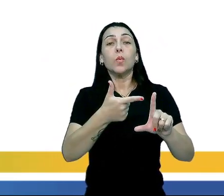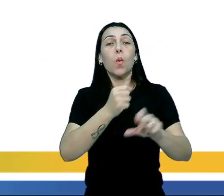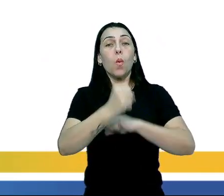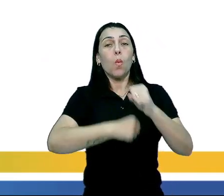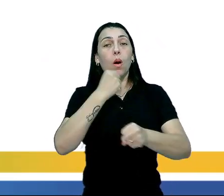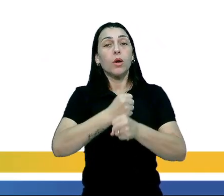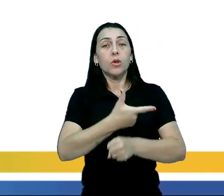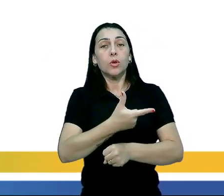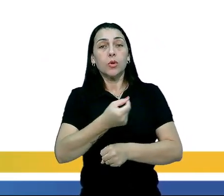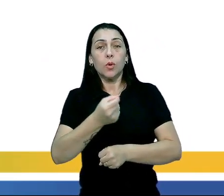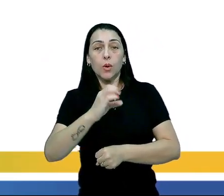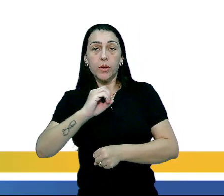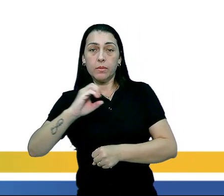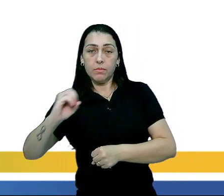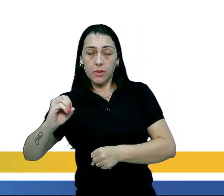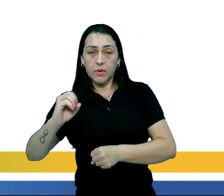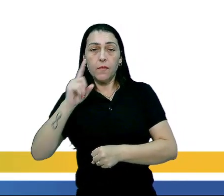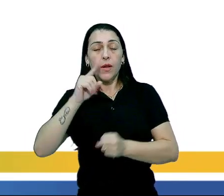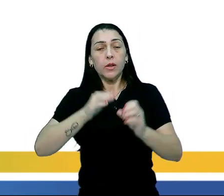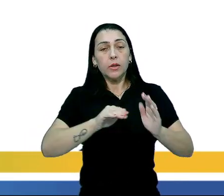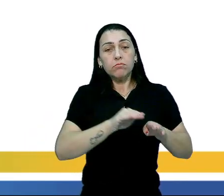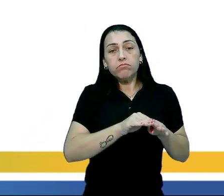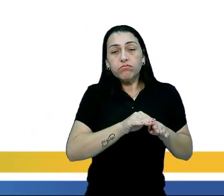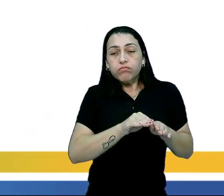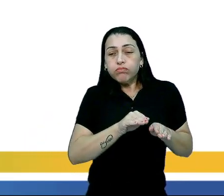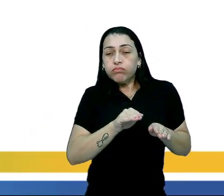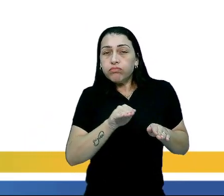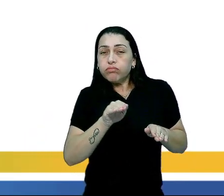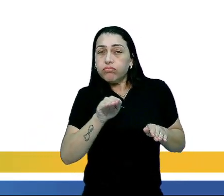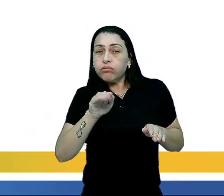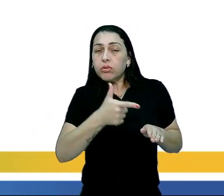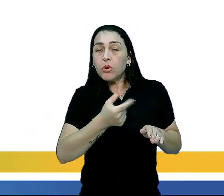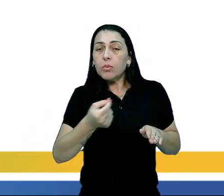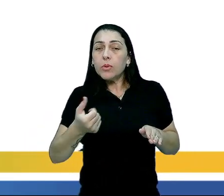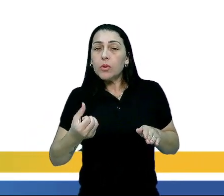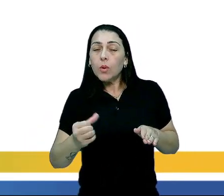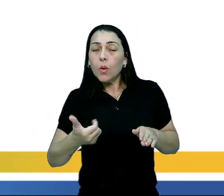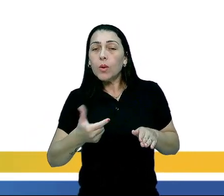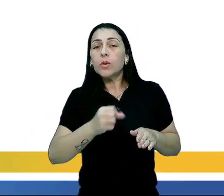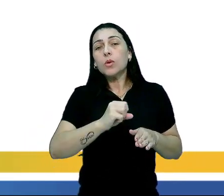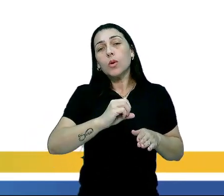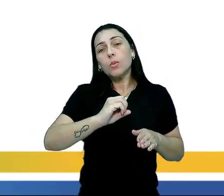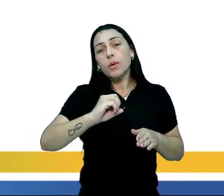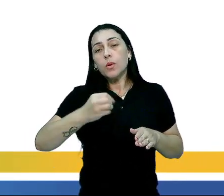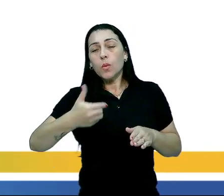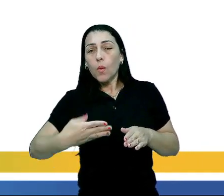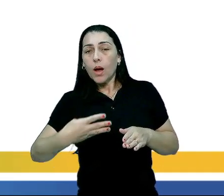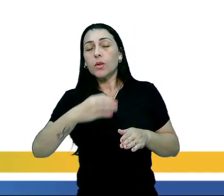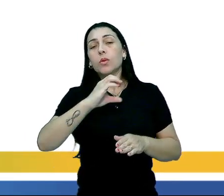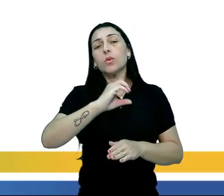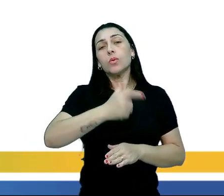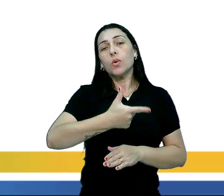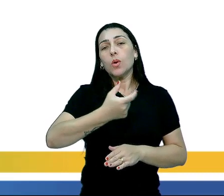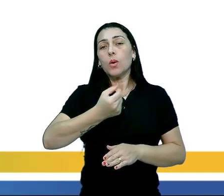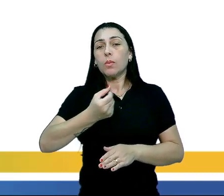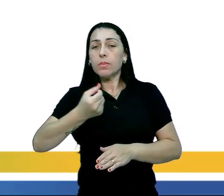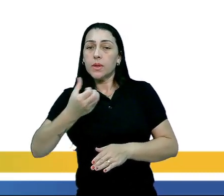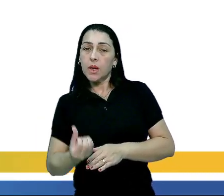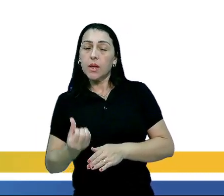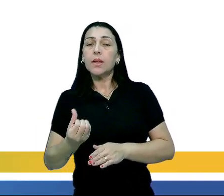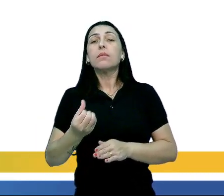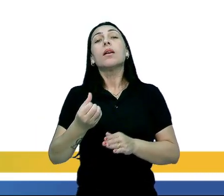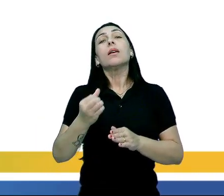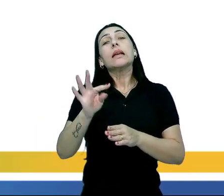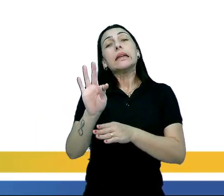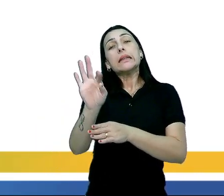2000, conforme vai avançando esse período, 2002, 2004, 2006, essa taxa